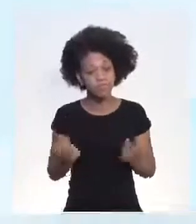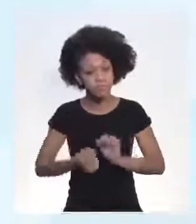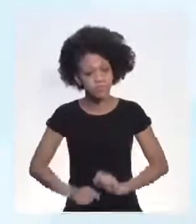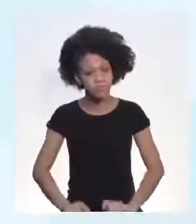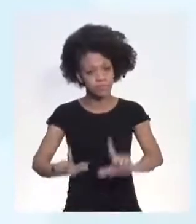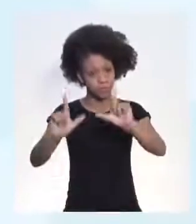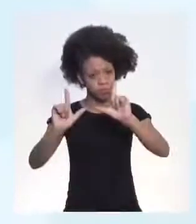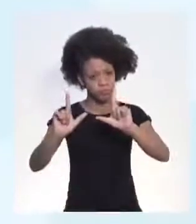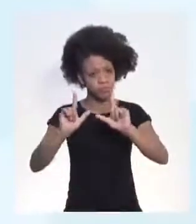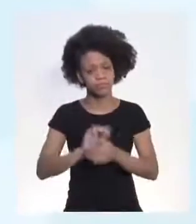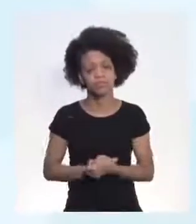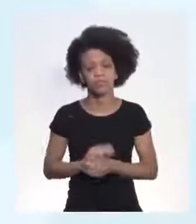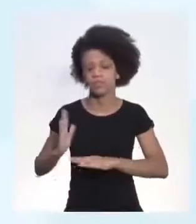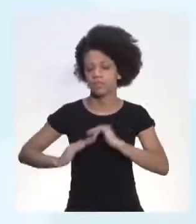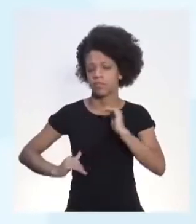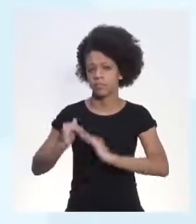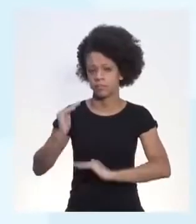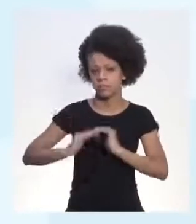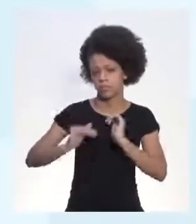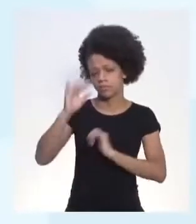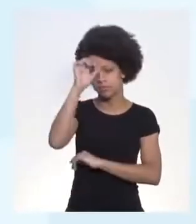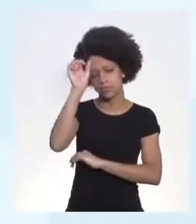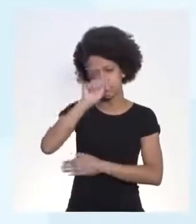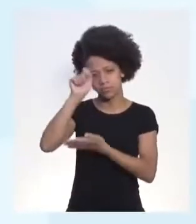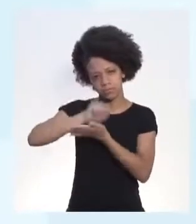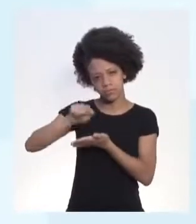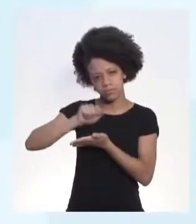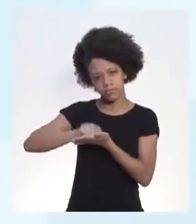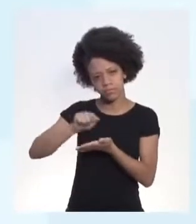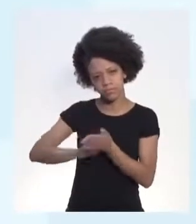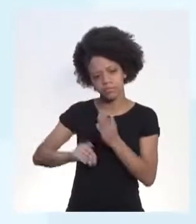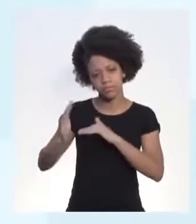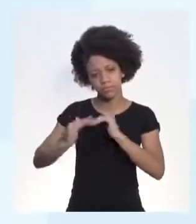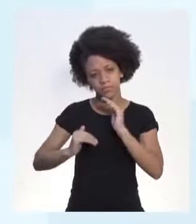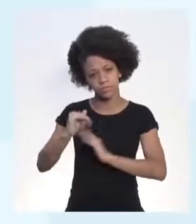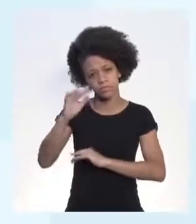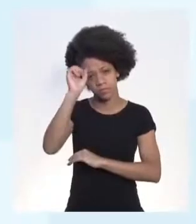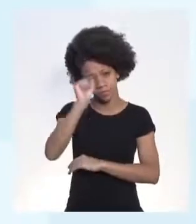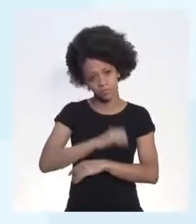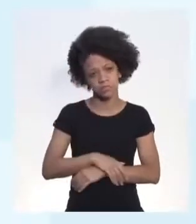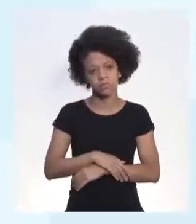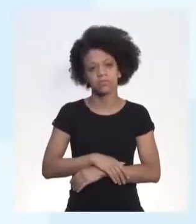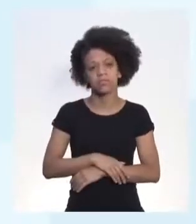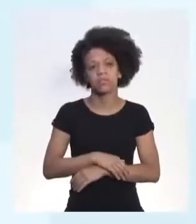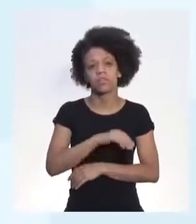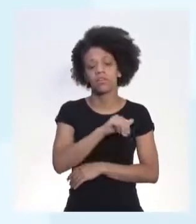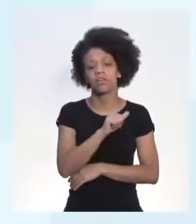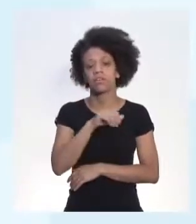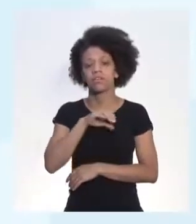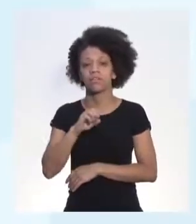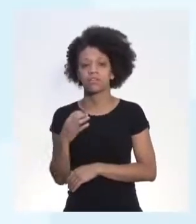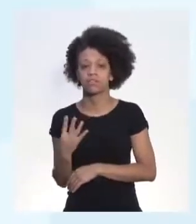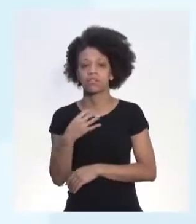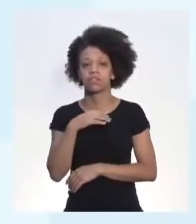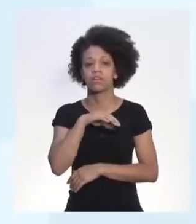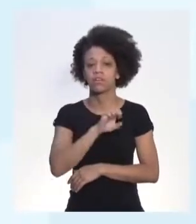ele, diretor, a habilidade, para vocês anotarem aí. A habilidade é a 4 do 7º ano, então EF